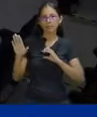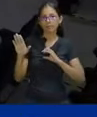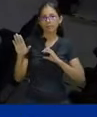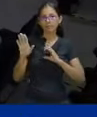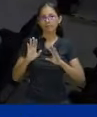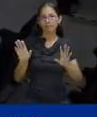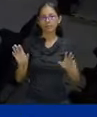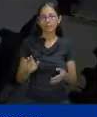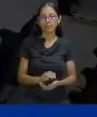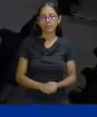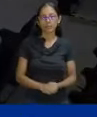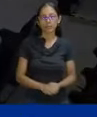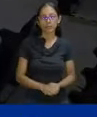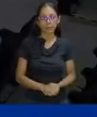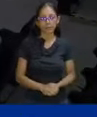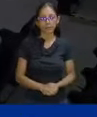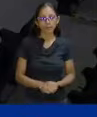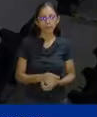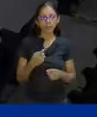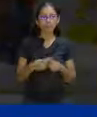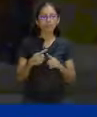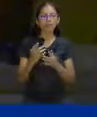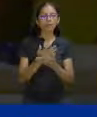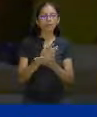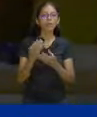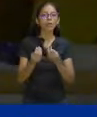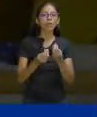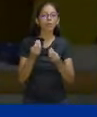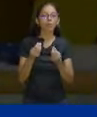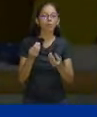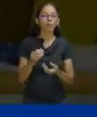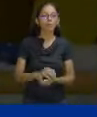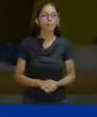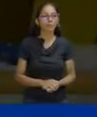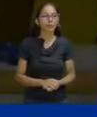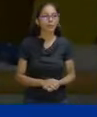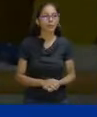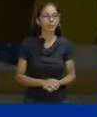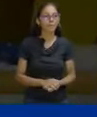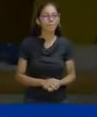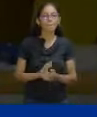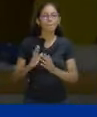também, certamente, porque pensa em jogar isso, Paulo Madeira,